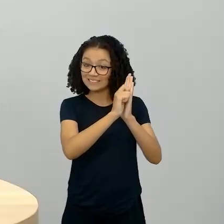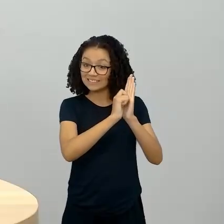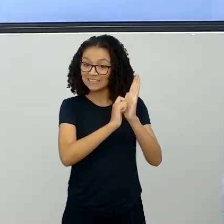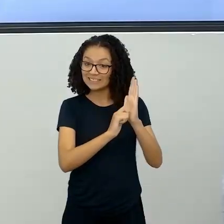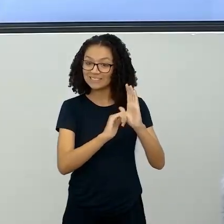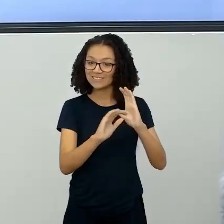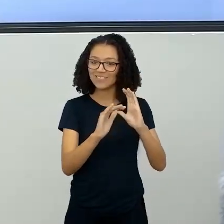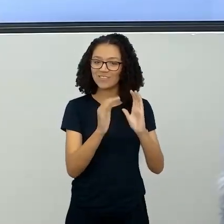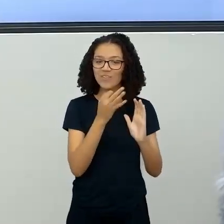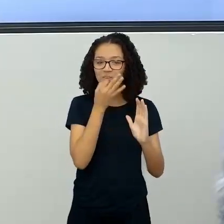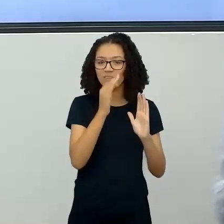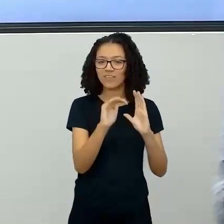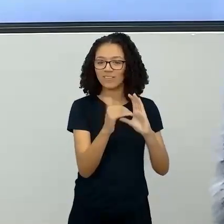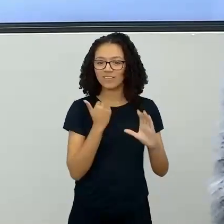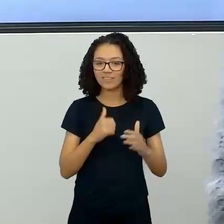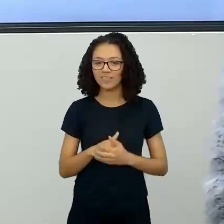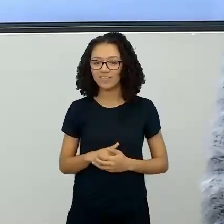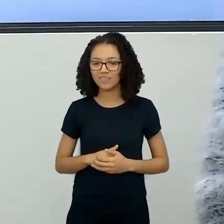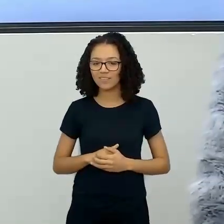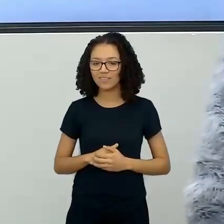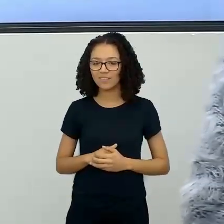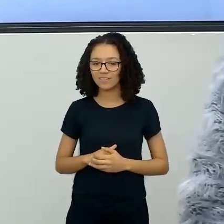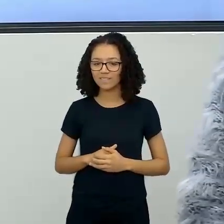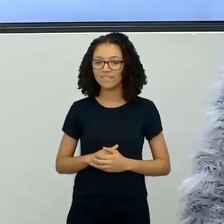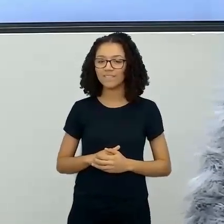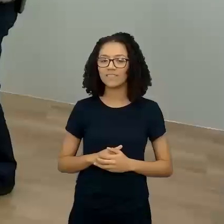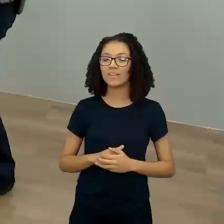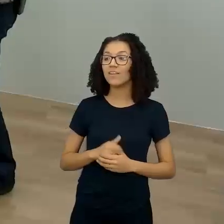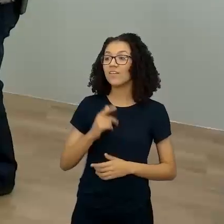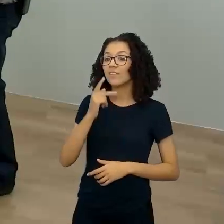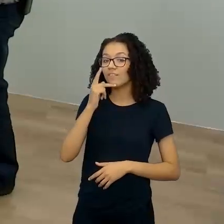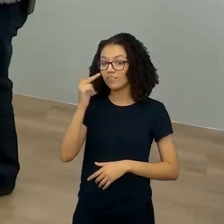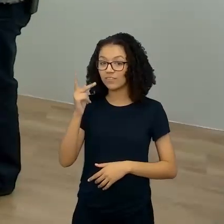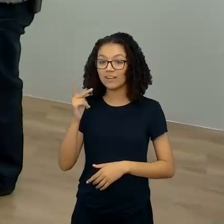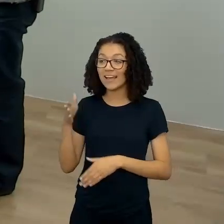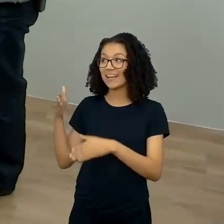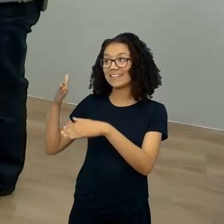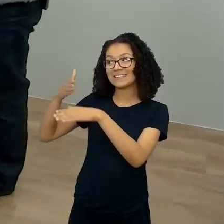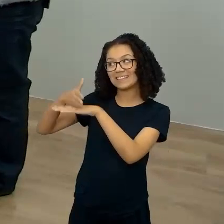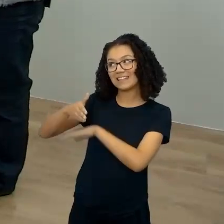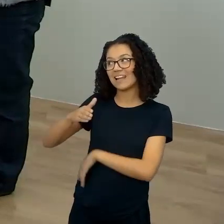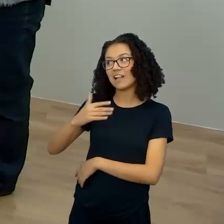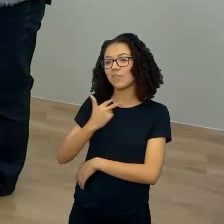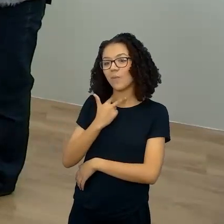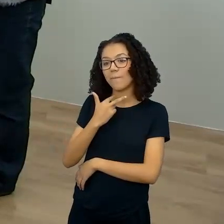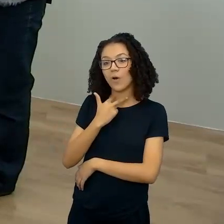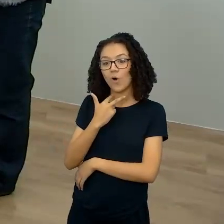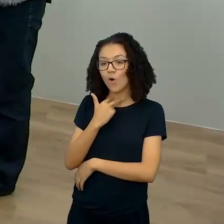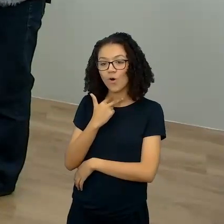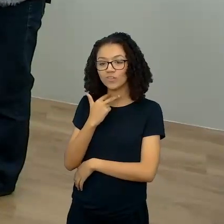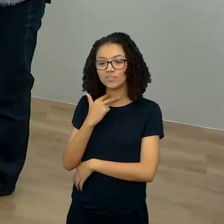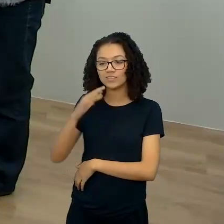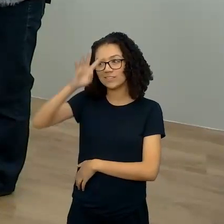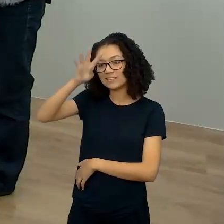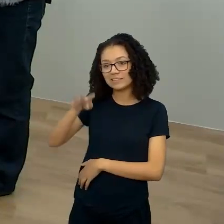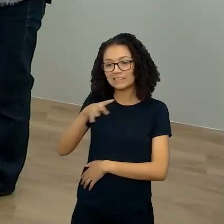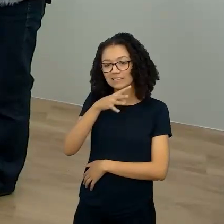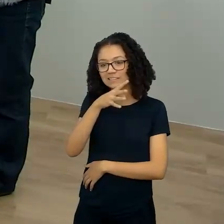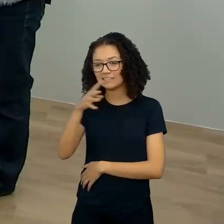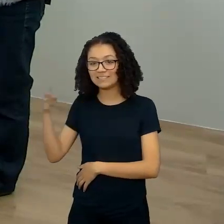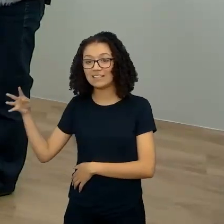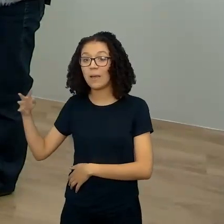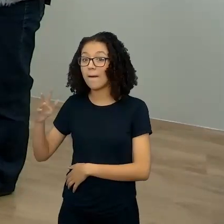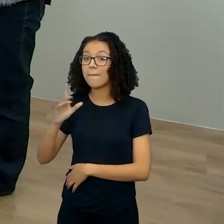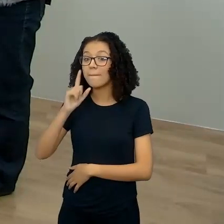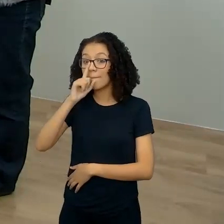na França é proibida. Tem Não até arames pode. farpados, que você não pode entrar. De jeito nenhum. Bom, e aí